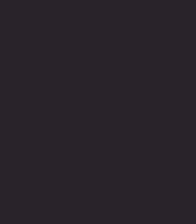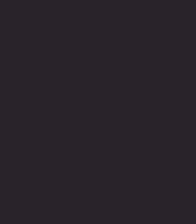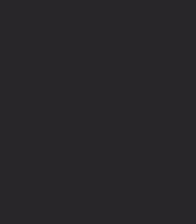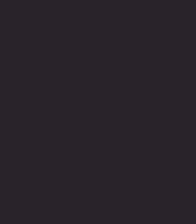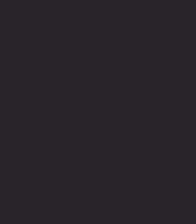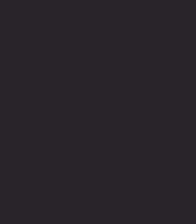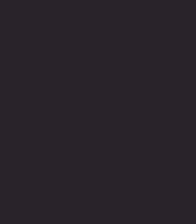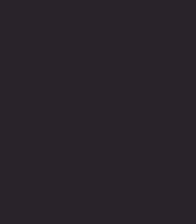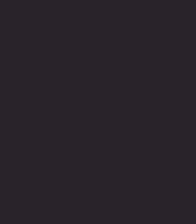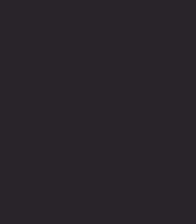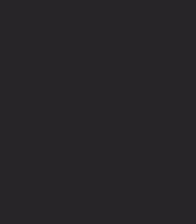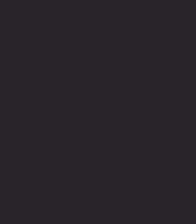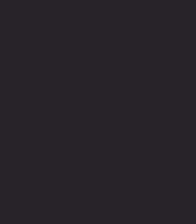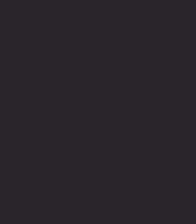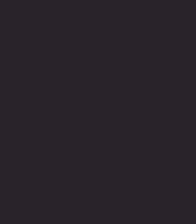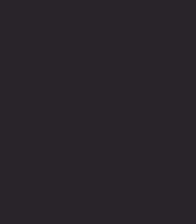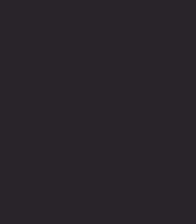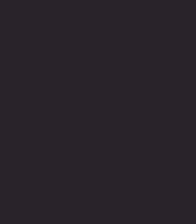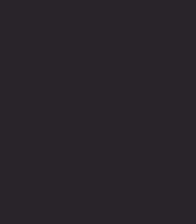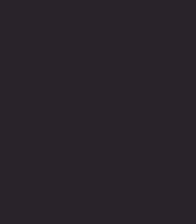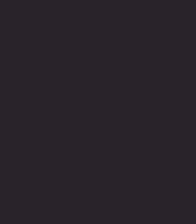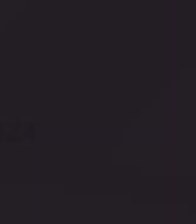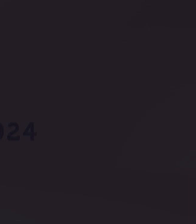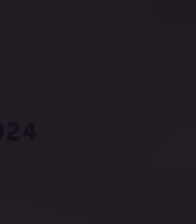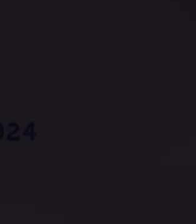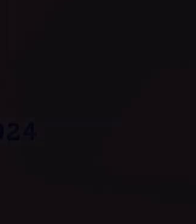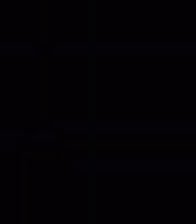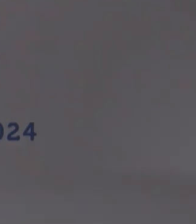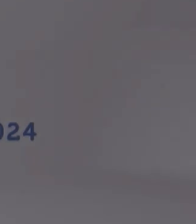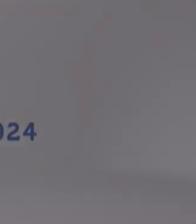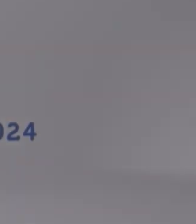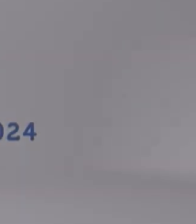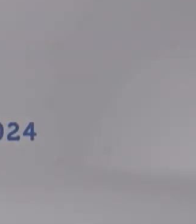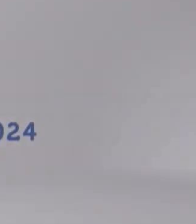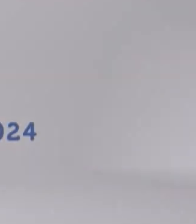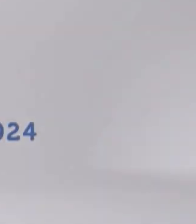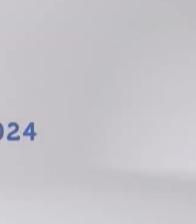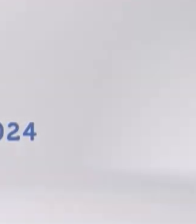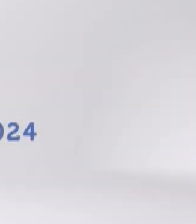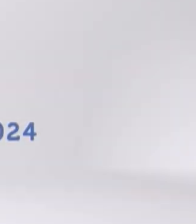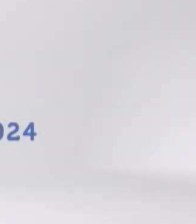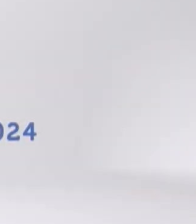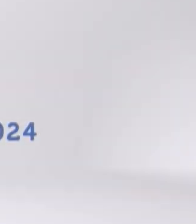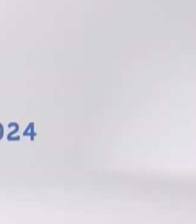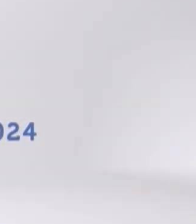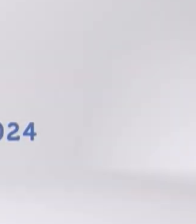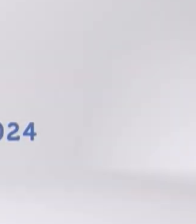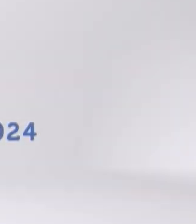Isso aí.